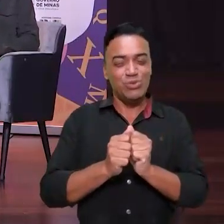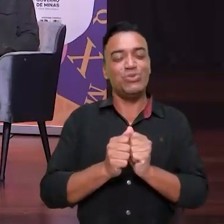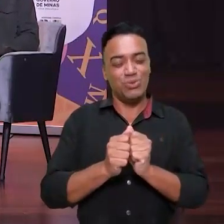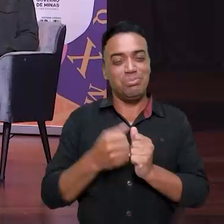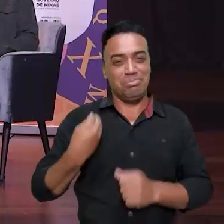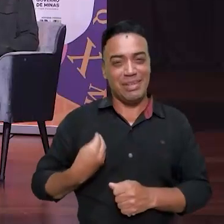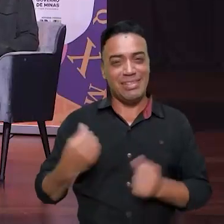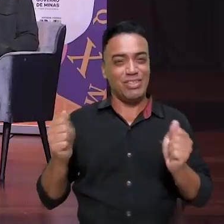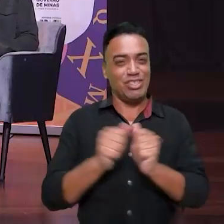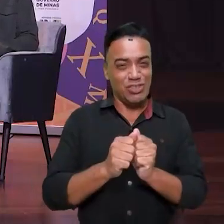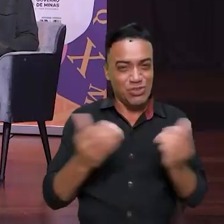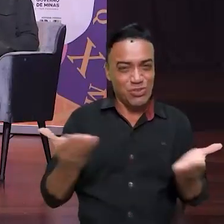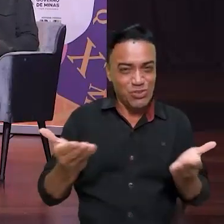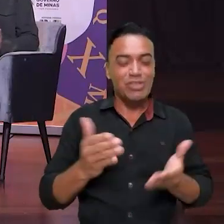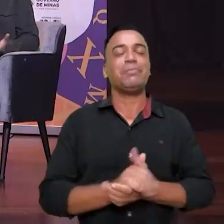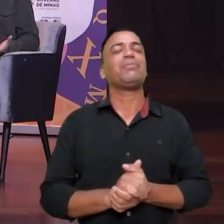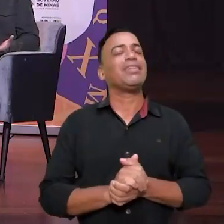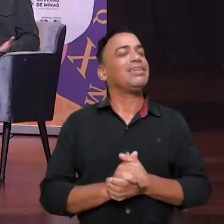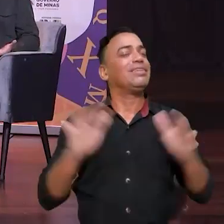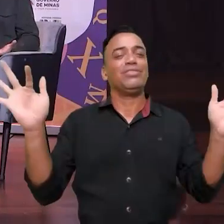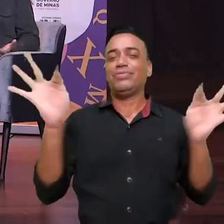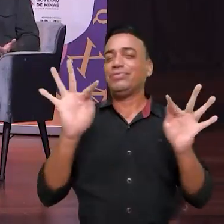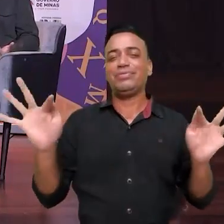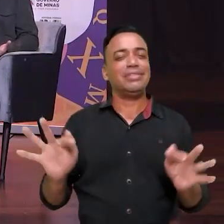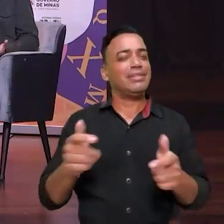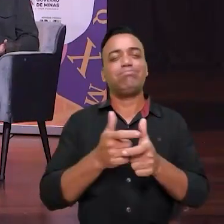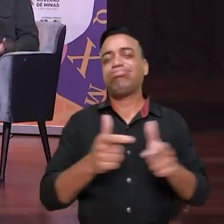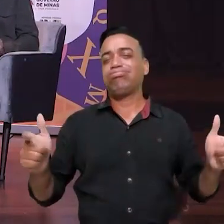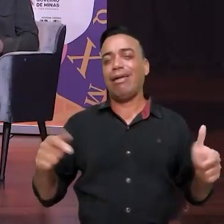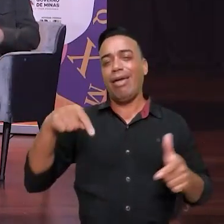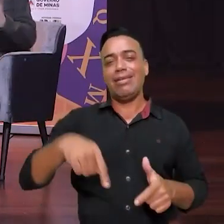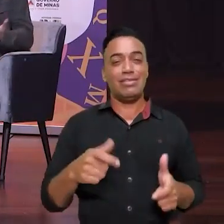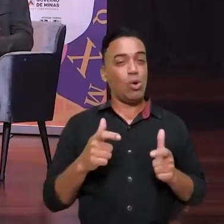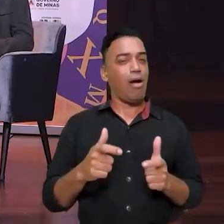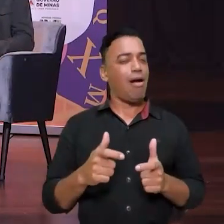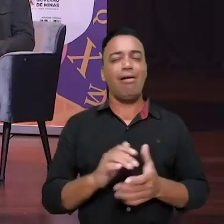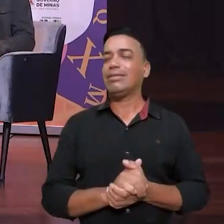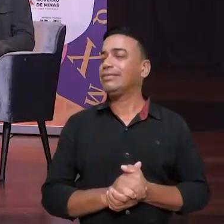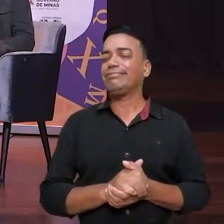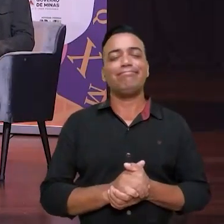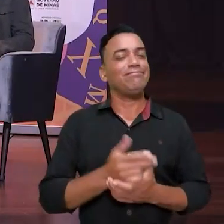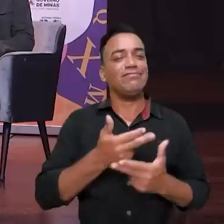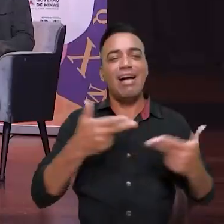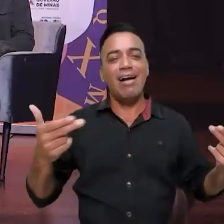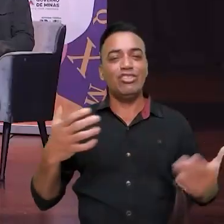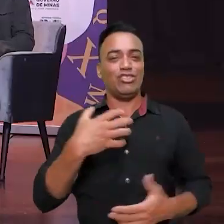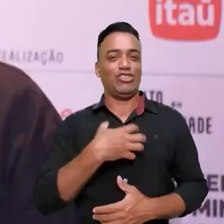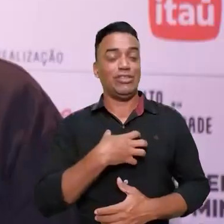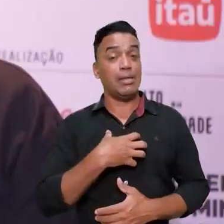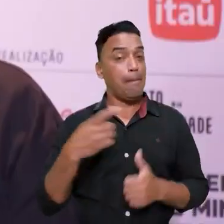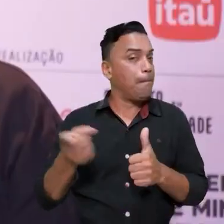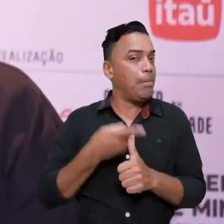hoje. É uma felicidade sem tamanho esse lugar, por várias razões. Primeiro